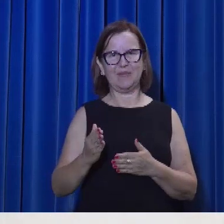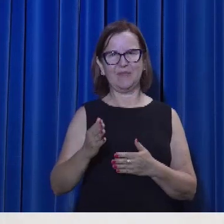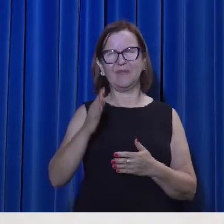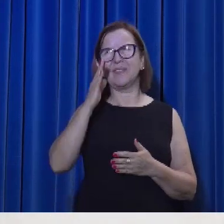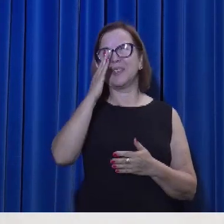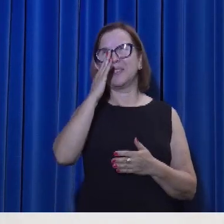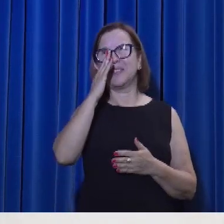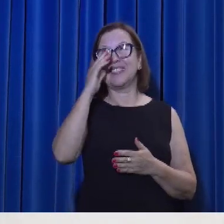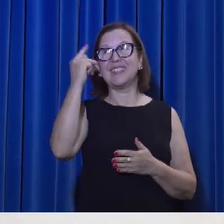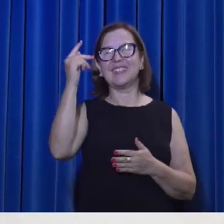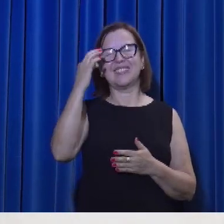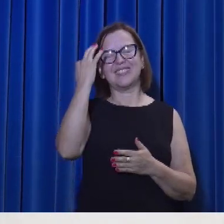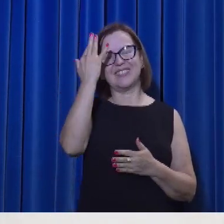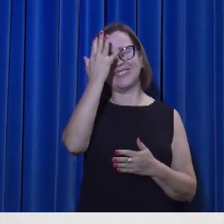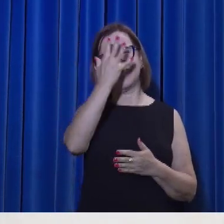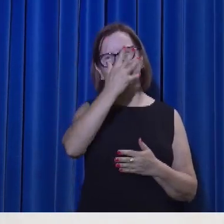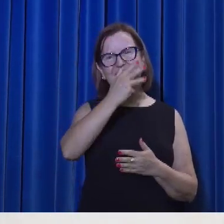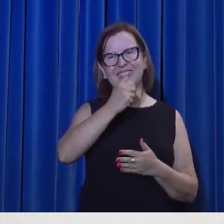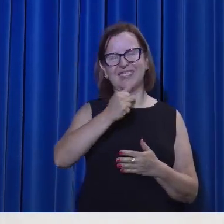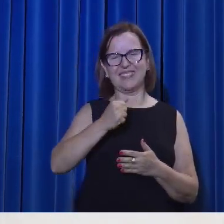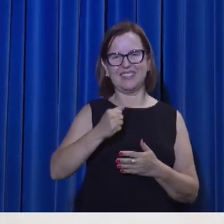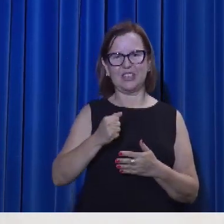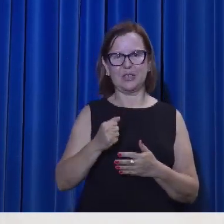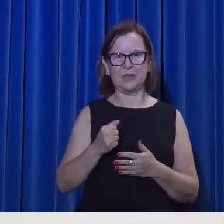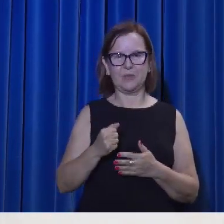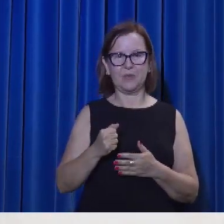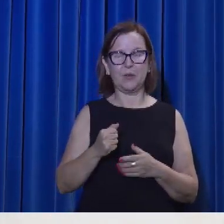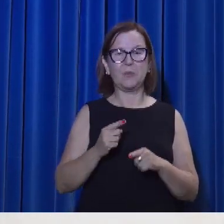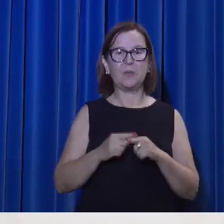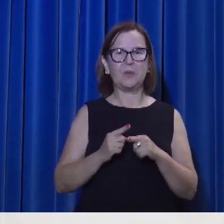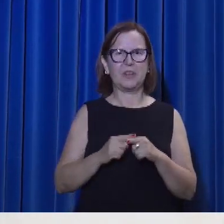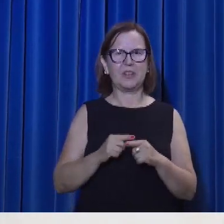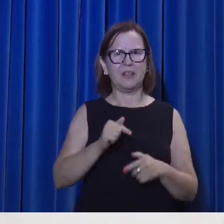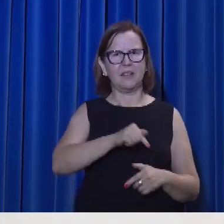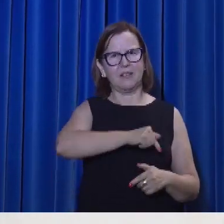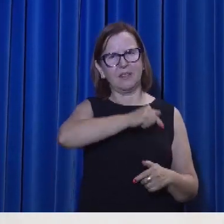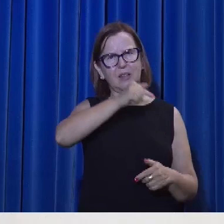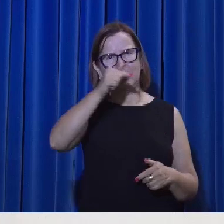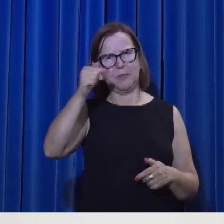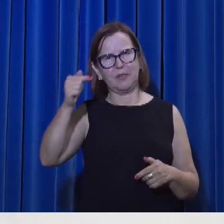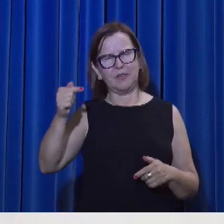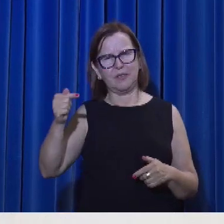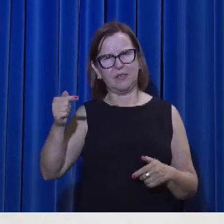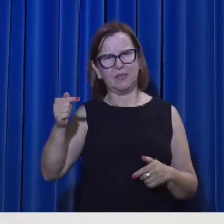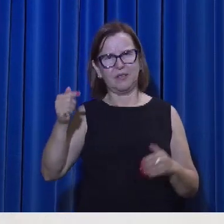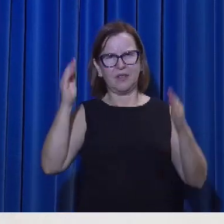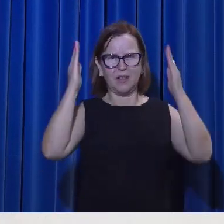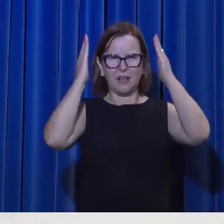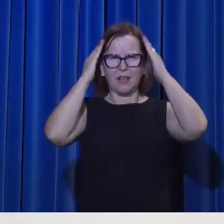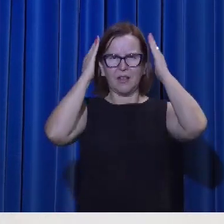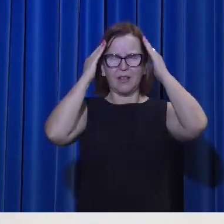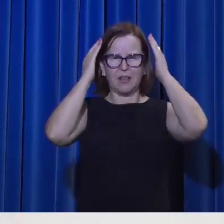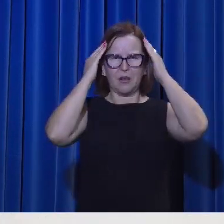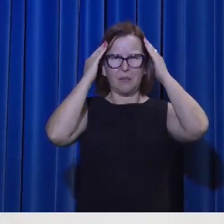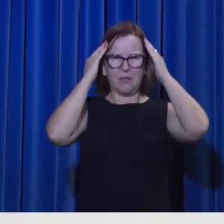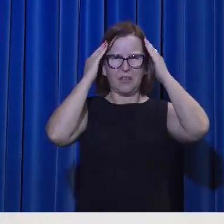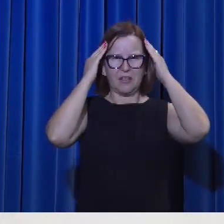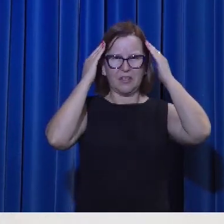contemplar a sua beleza, porque a gente passa a semana inteira enchendo a cabeça de um monte de coisa que não